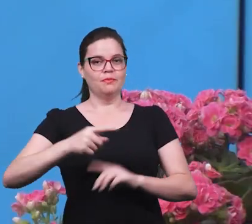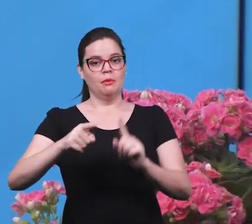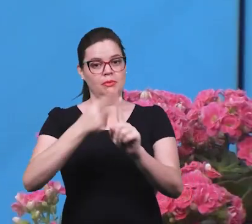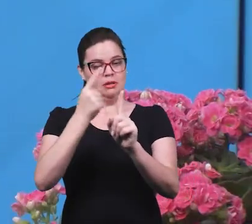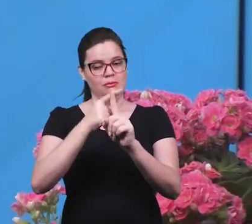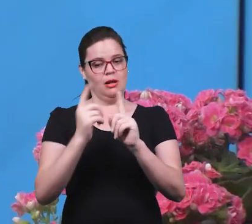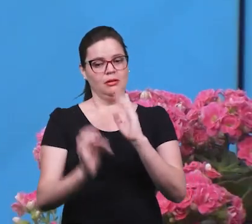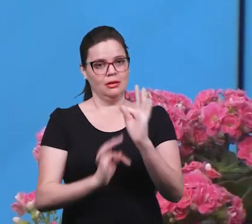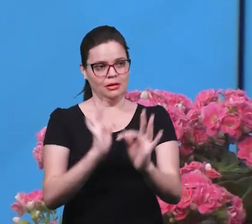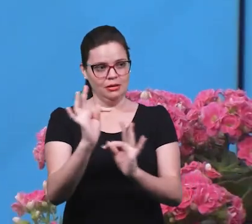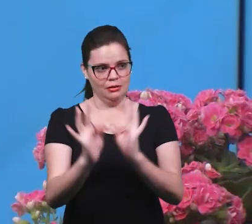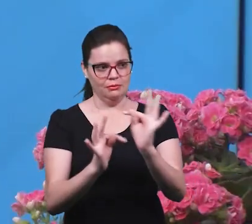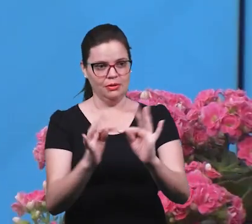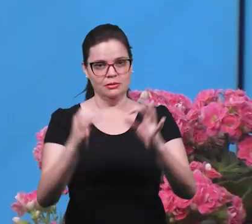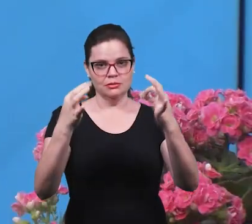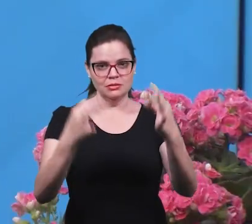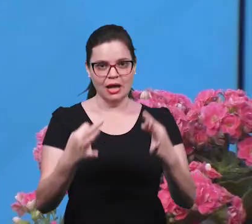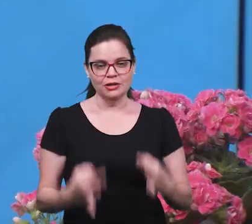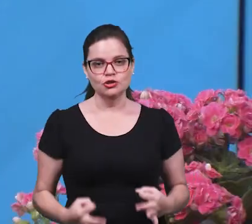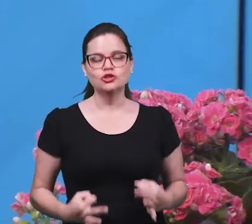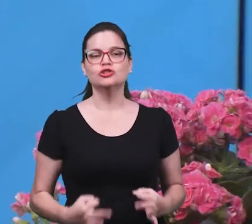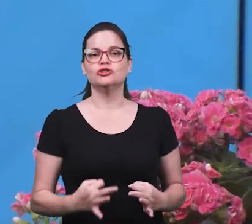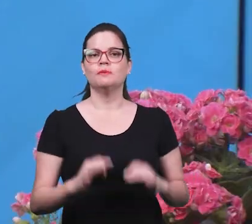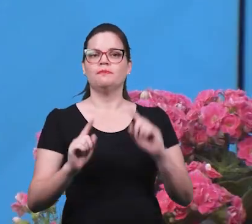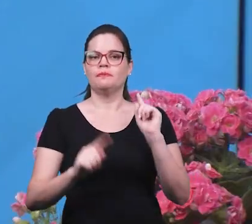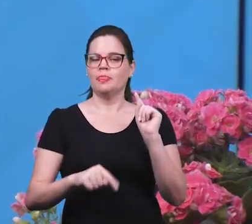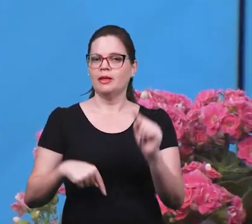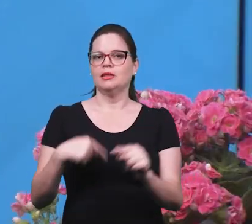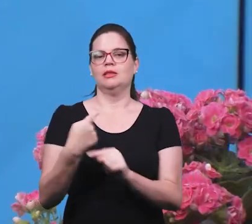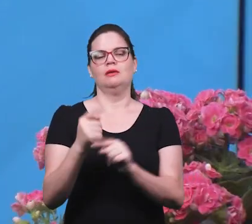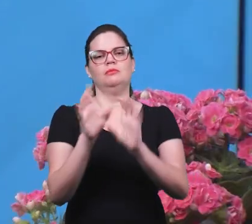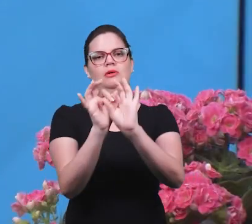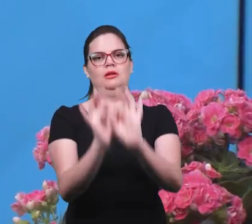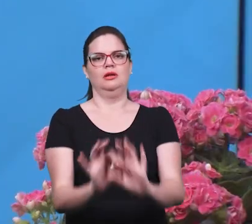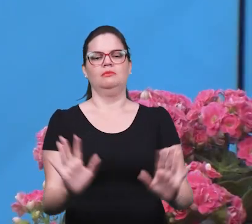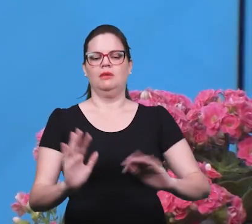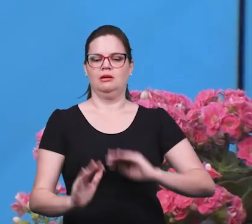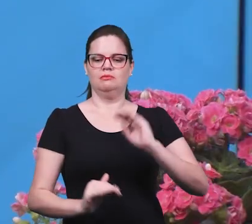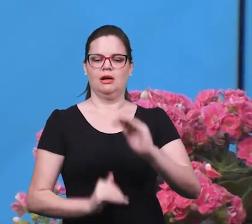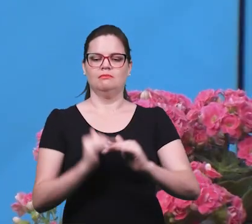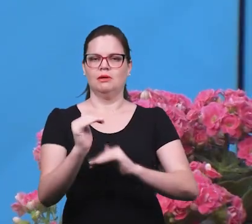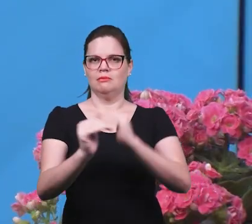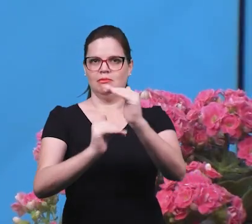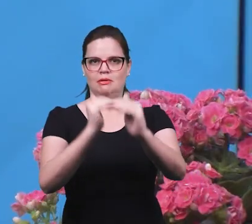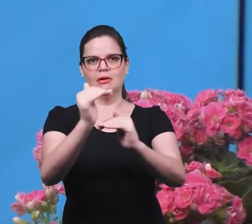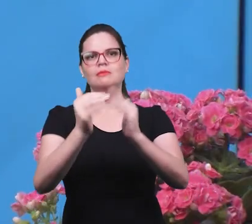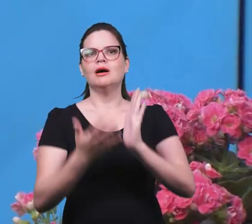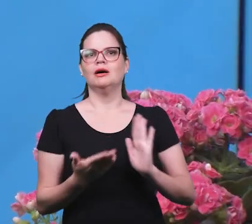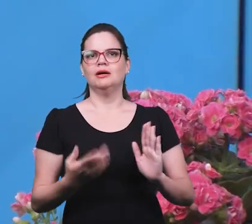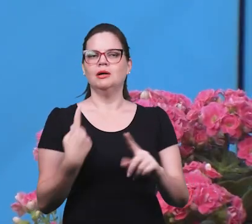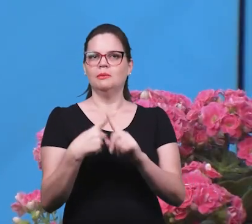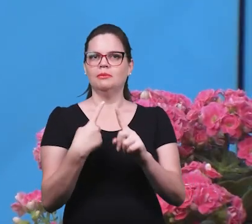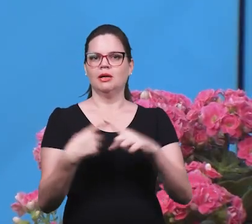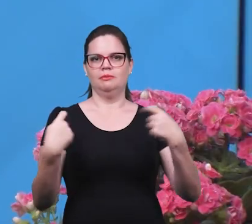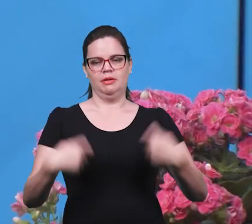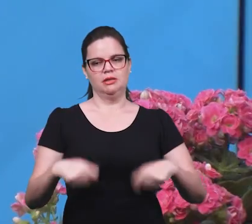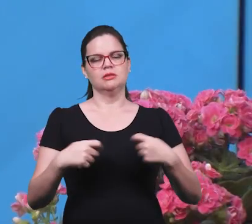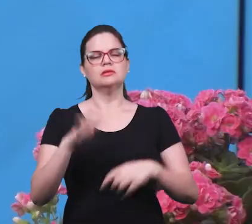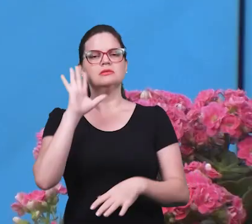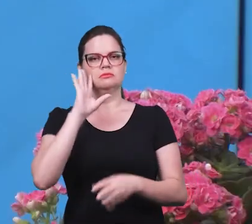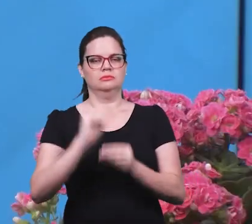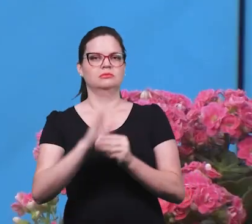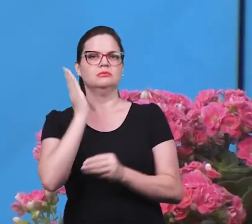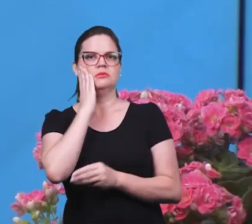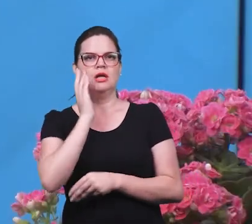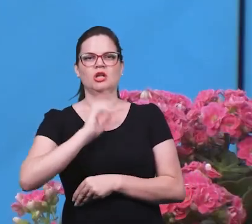primeiro tratar, vamos colocar a senhora no eixo e depois a gente vai liberando aos poucos. Porque a gente precisa ter um pouquinho de prudência nessa hora, não sim,